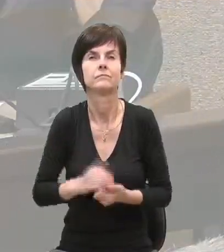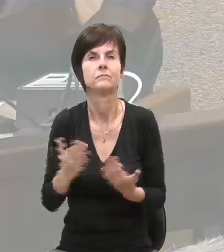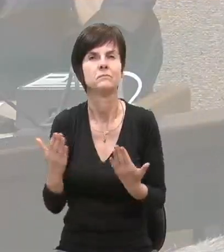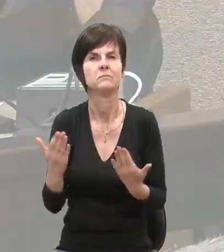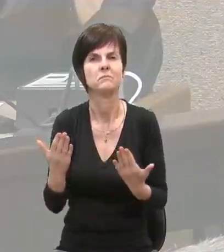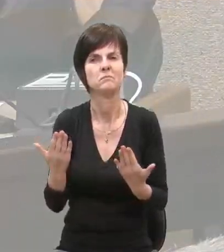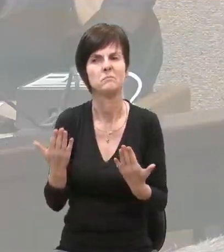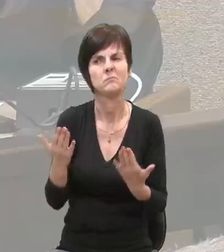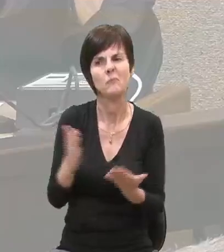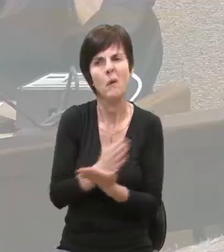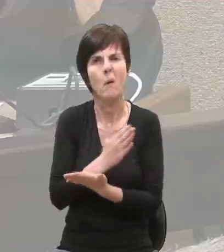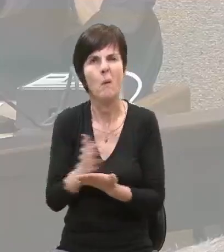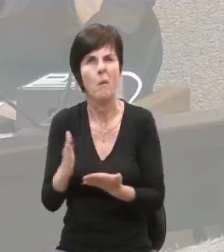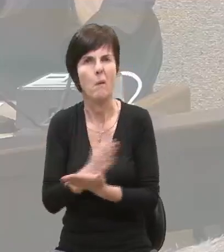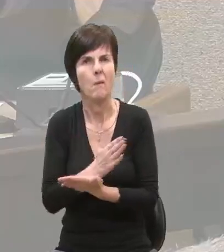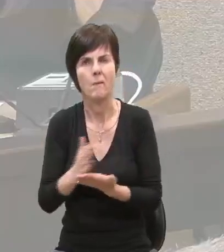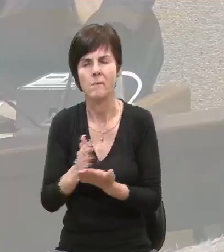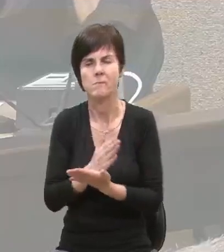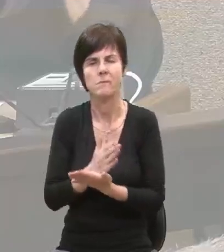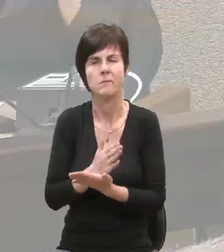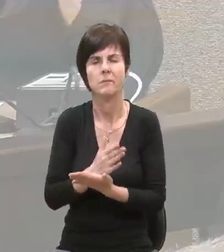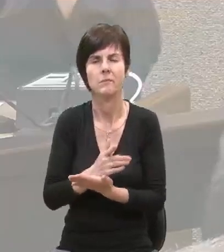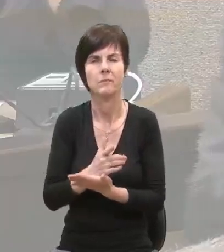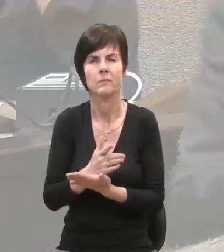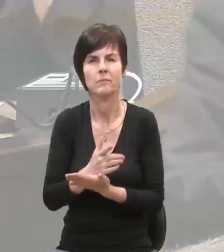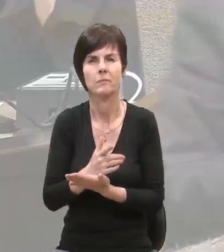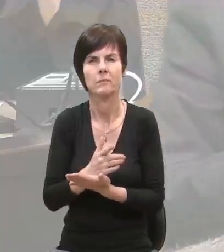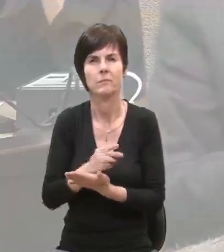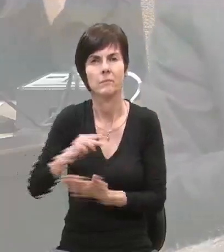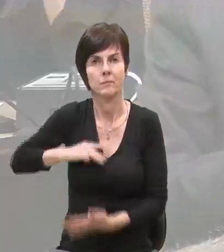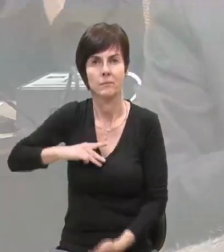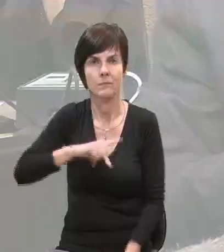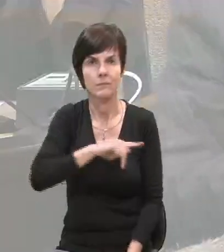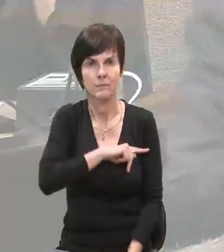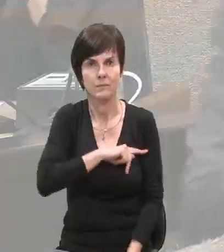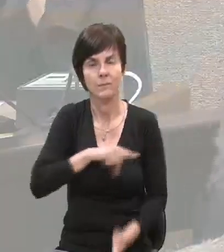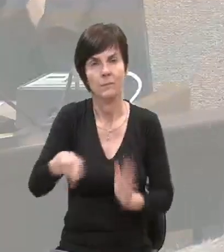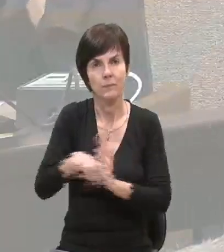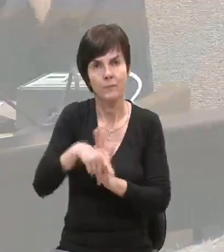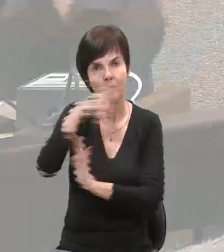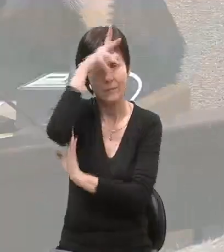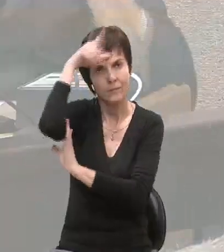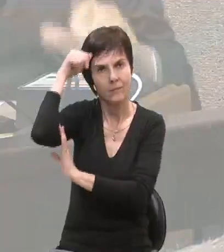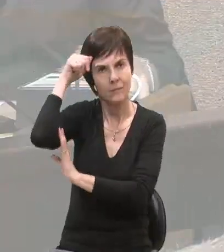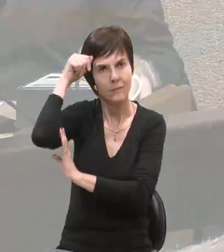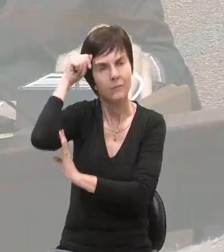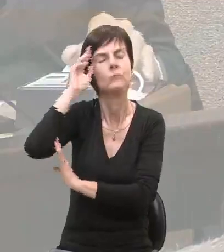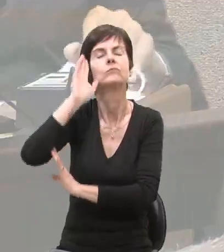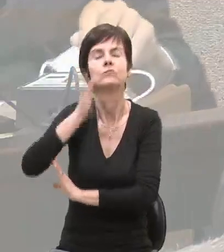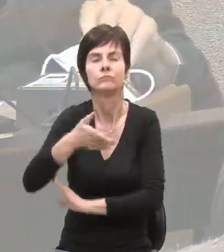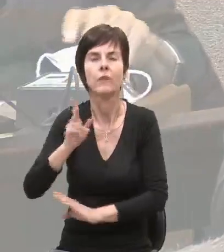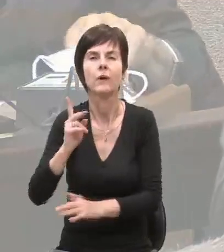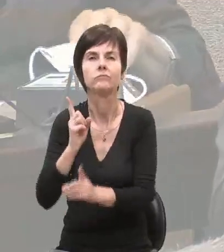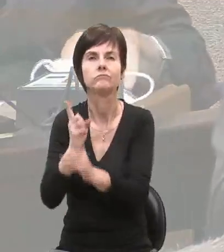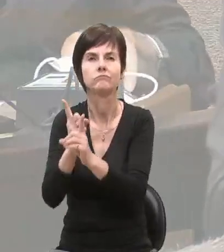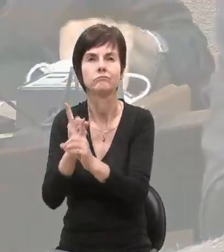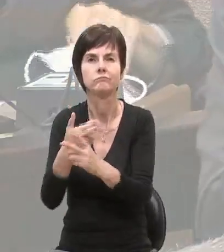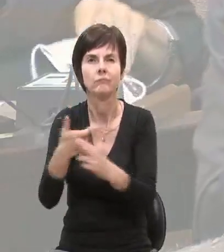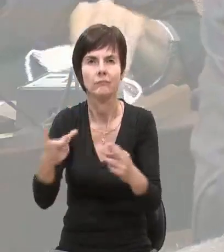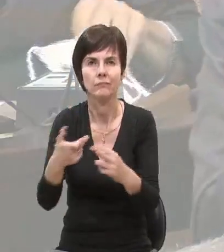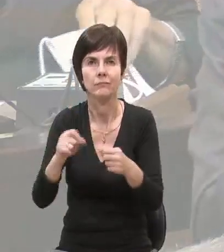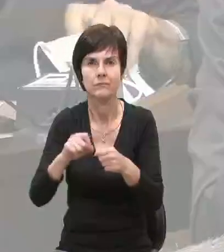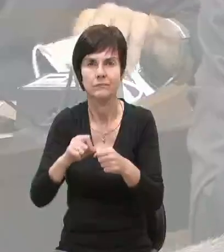ali oportunos, a Procuradoria do município já elencou diversas ações